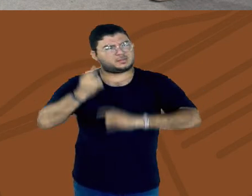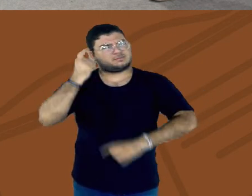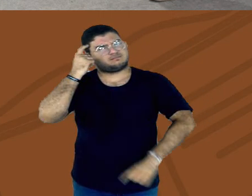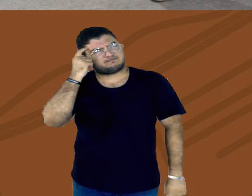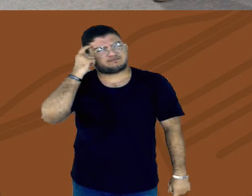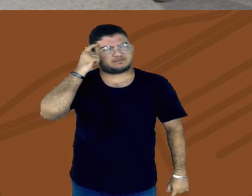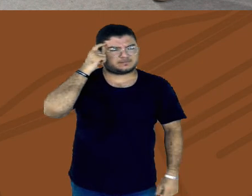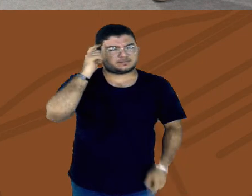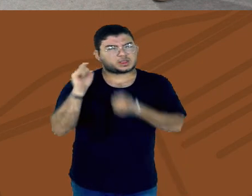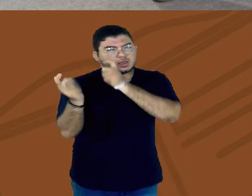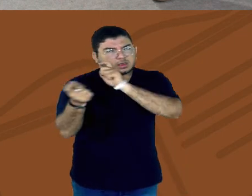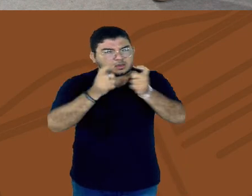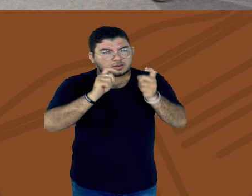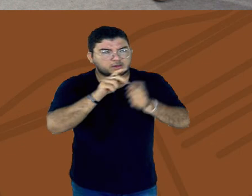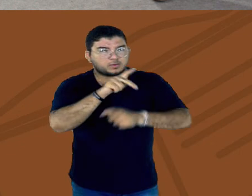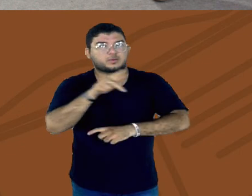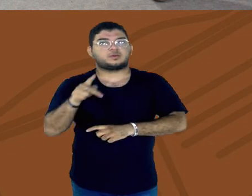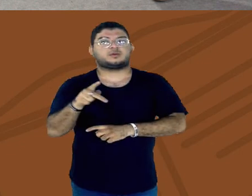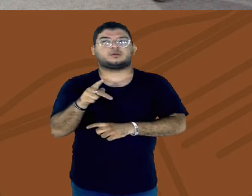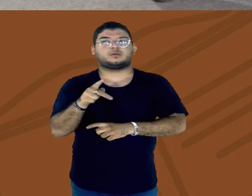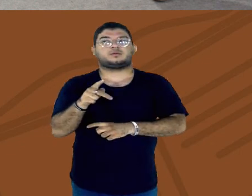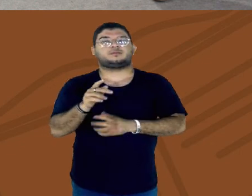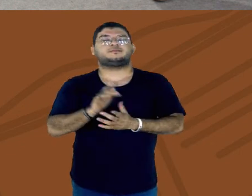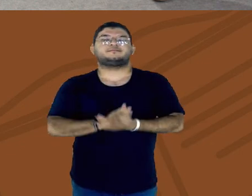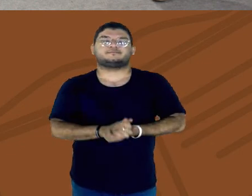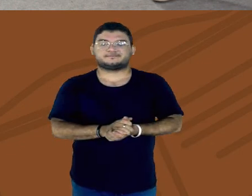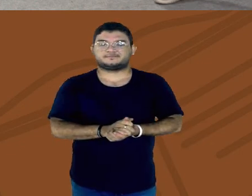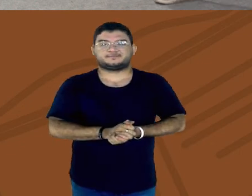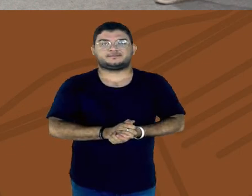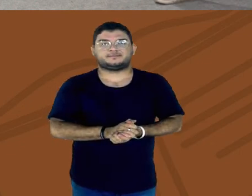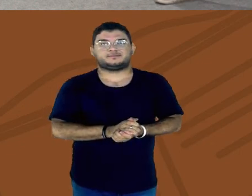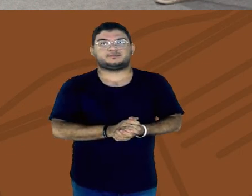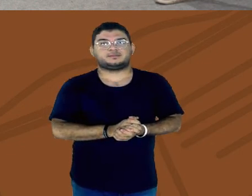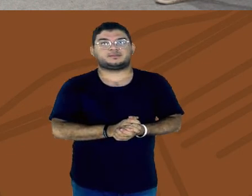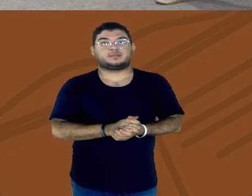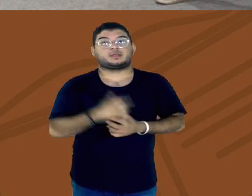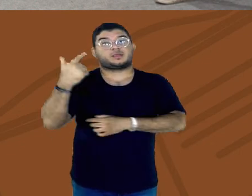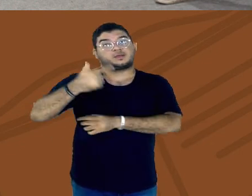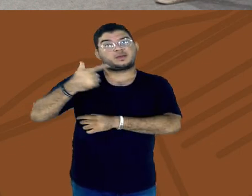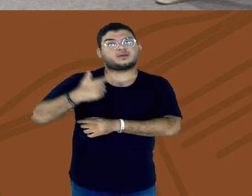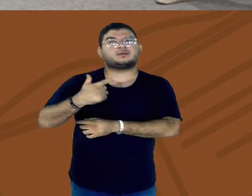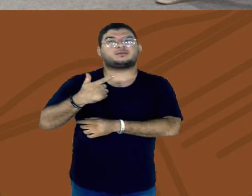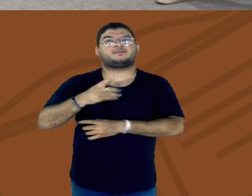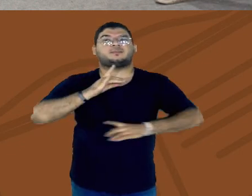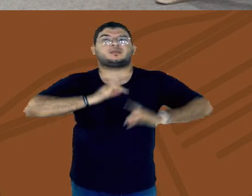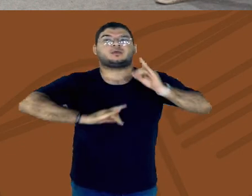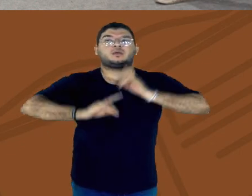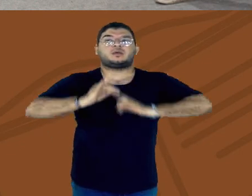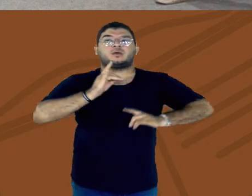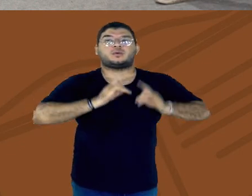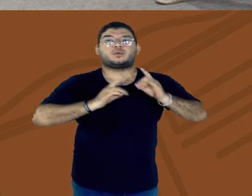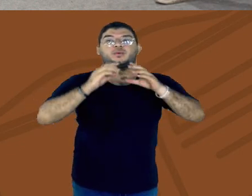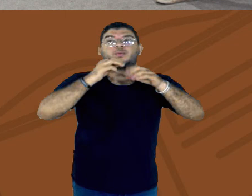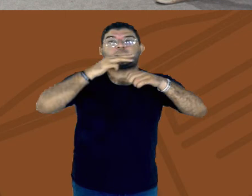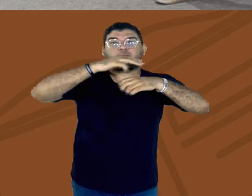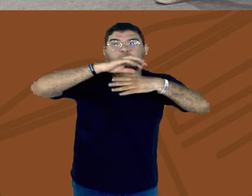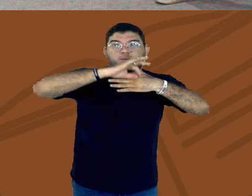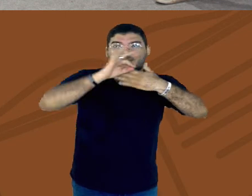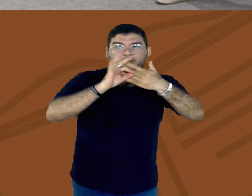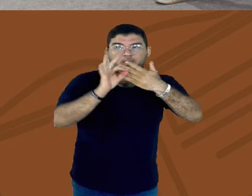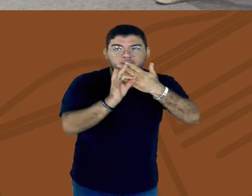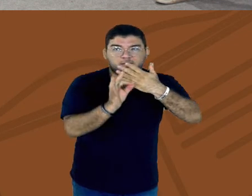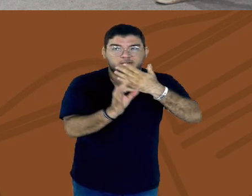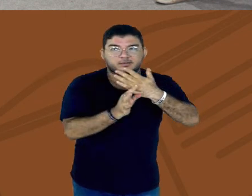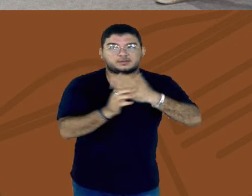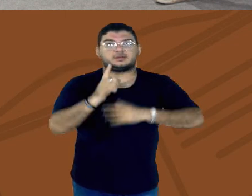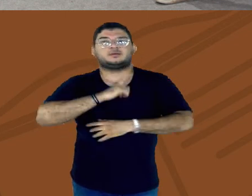direitinho, discutam aí com o seu professor, com a sua professora. Questão número 2. Hormônios são moléculas sinalizadas